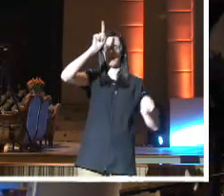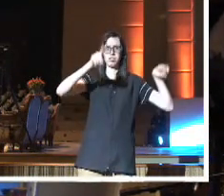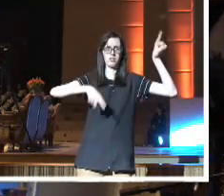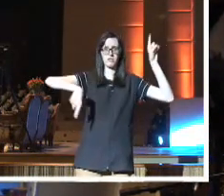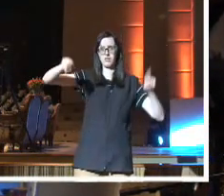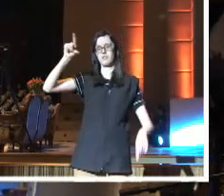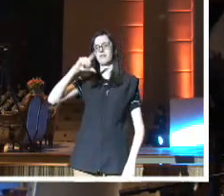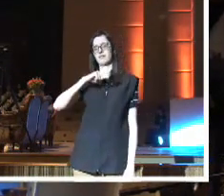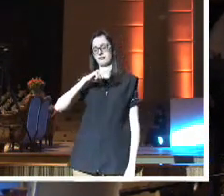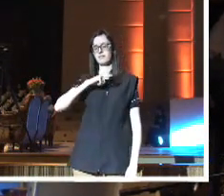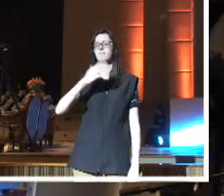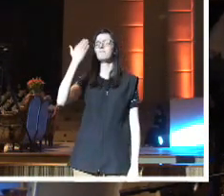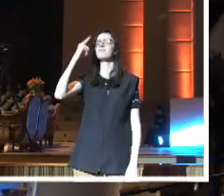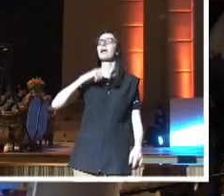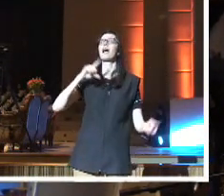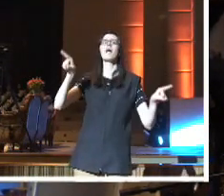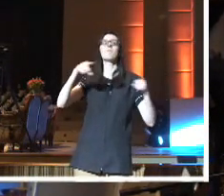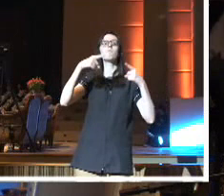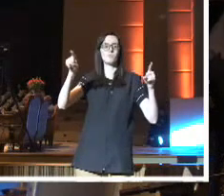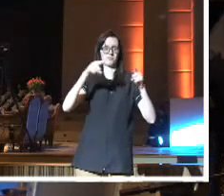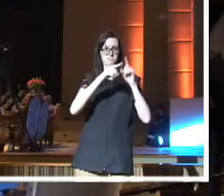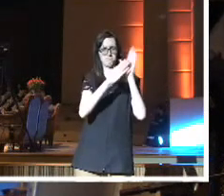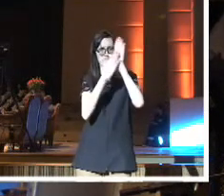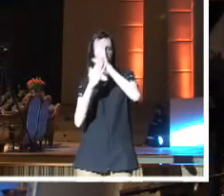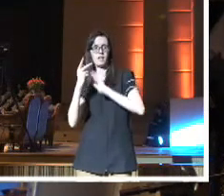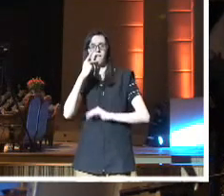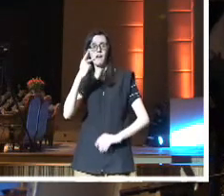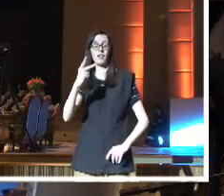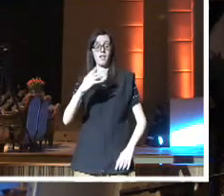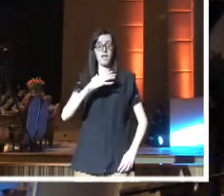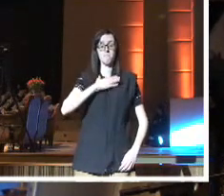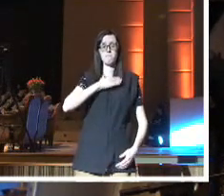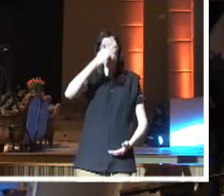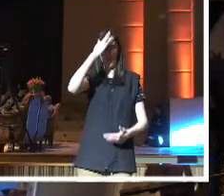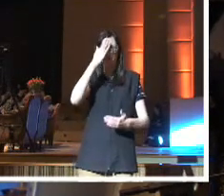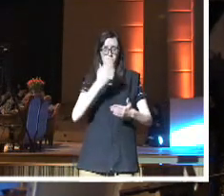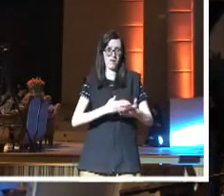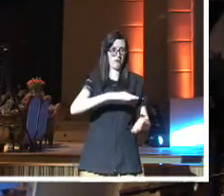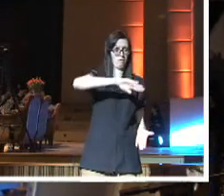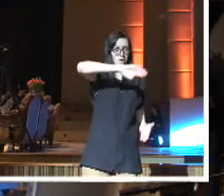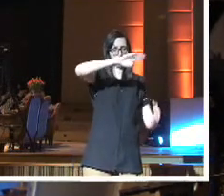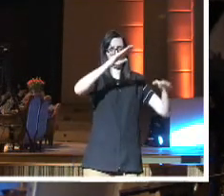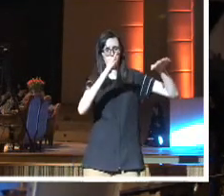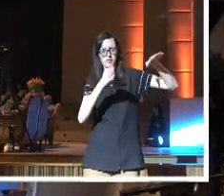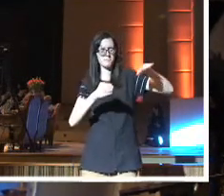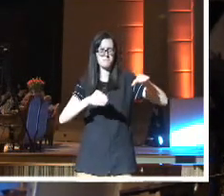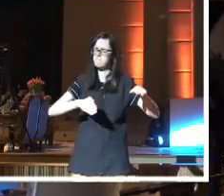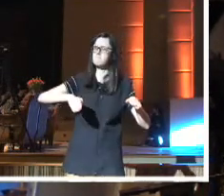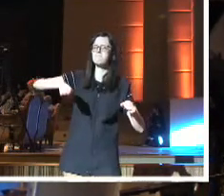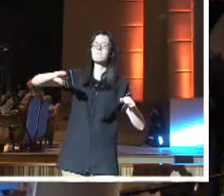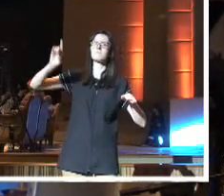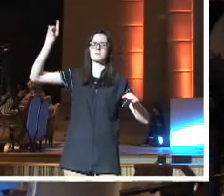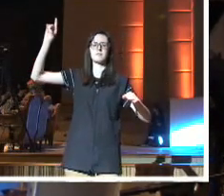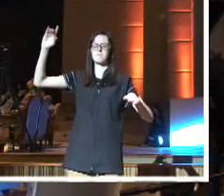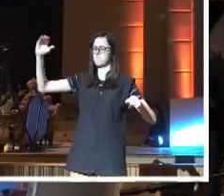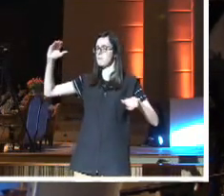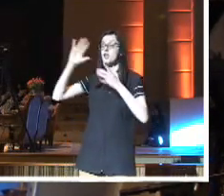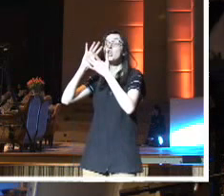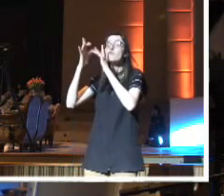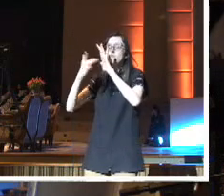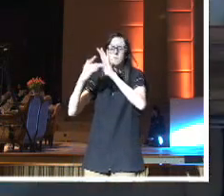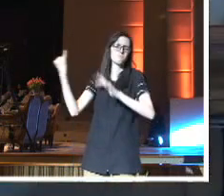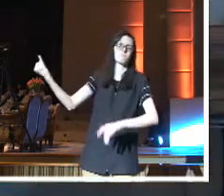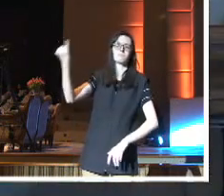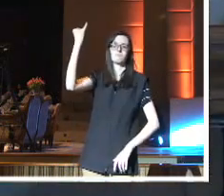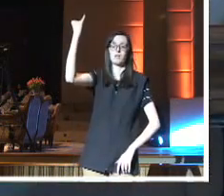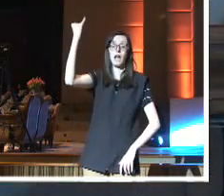Tem um hino antigo que diz: oscilando minha fé, Cristo valerá. E o autor desse hino